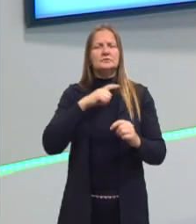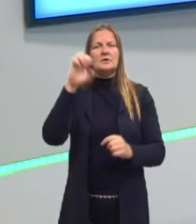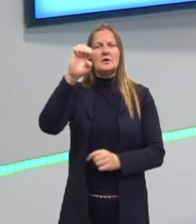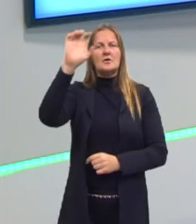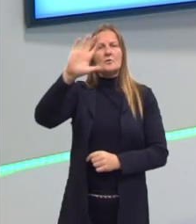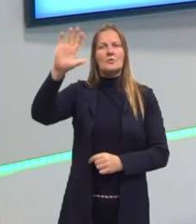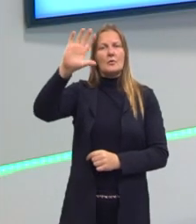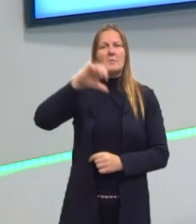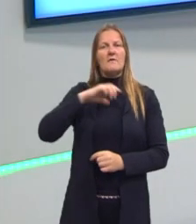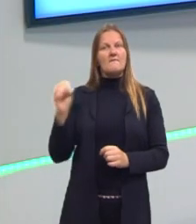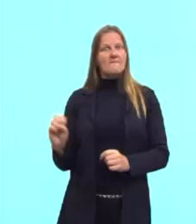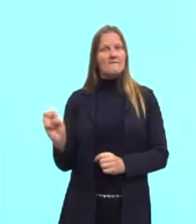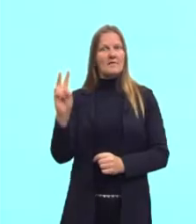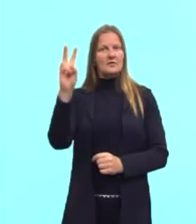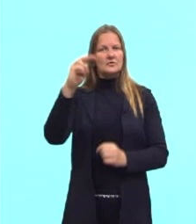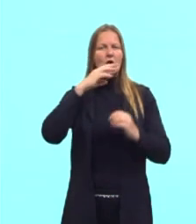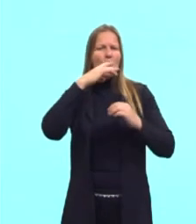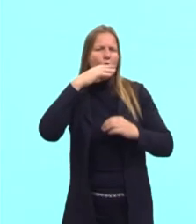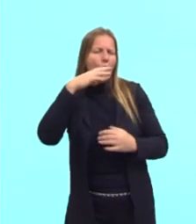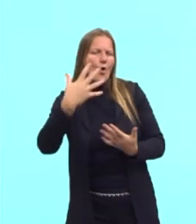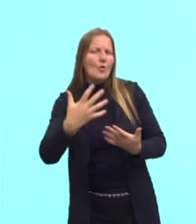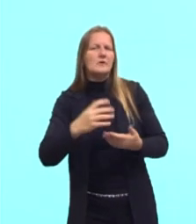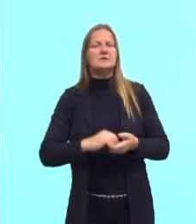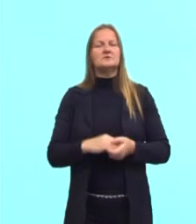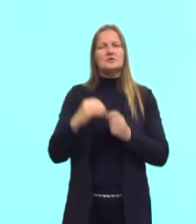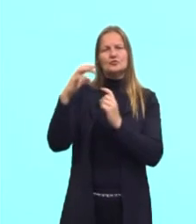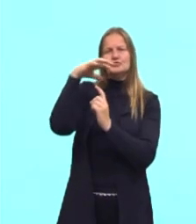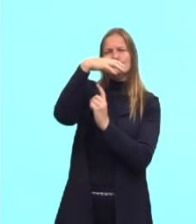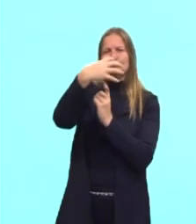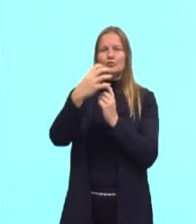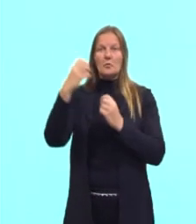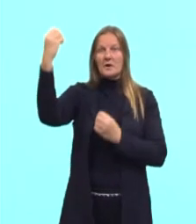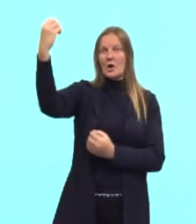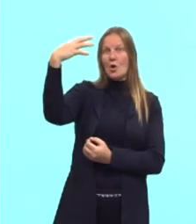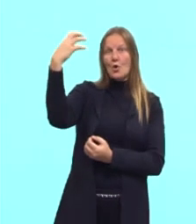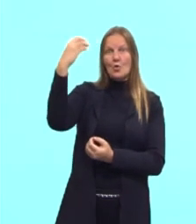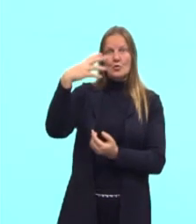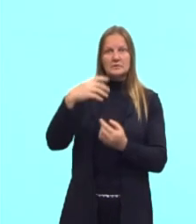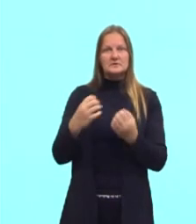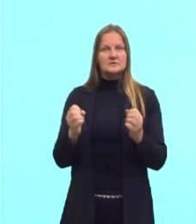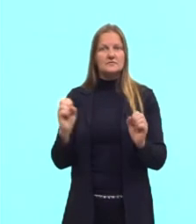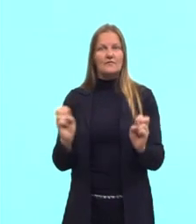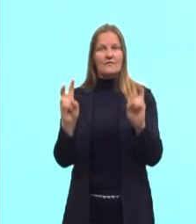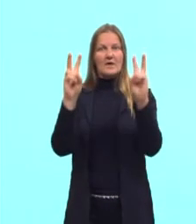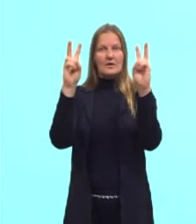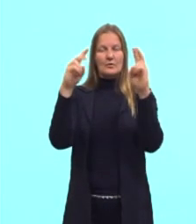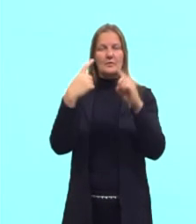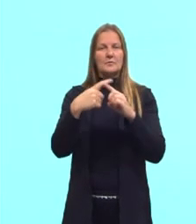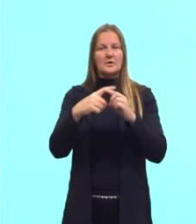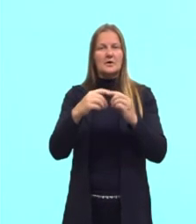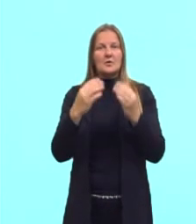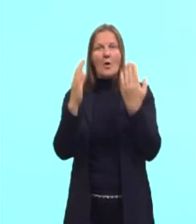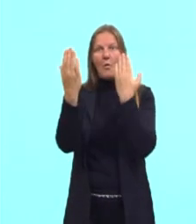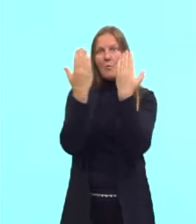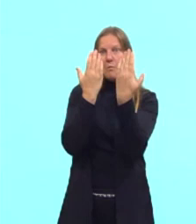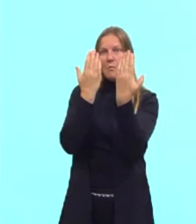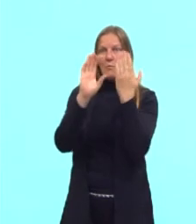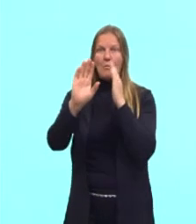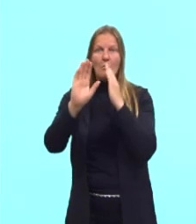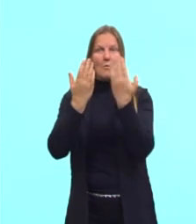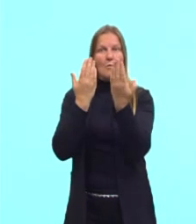europeus valorizam as cores as sombras EA luz representando os com os contrastes